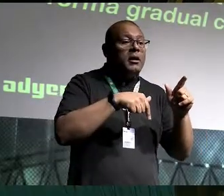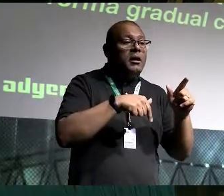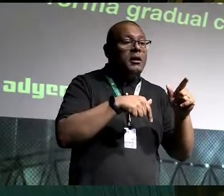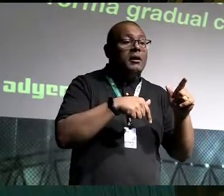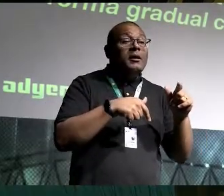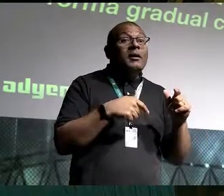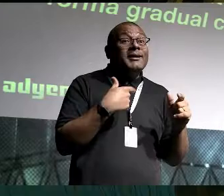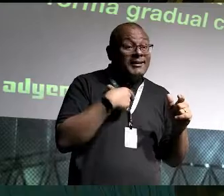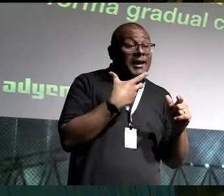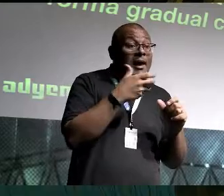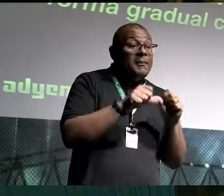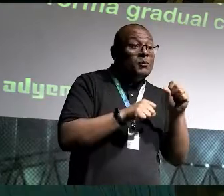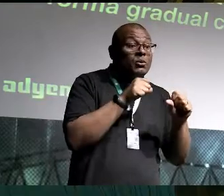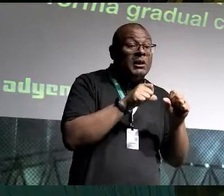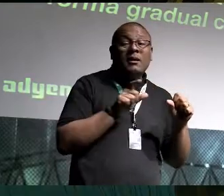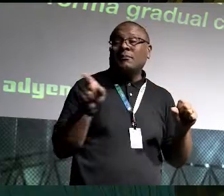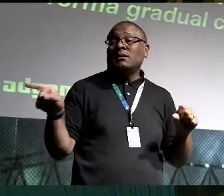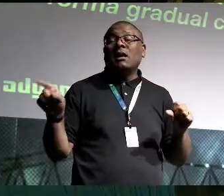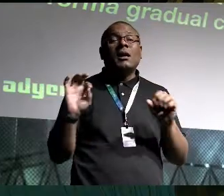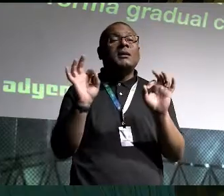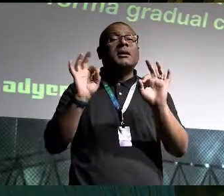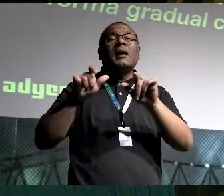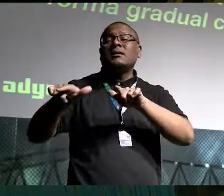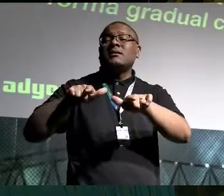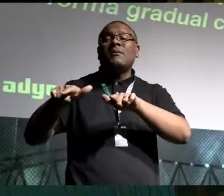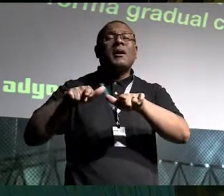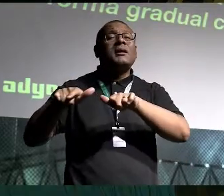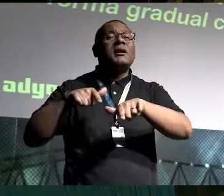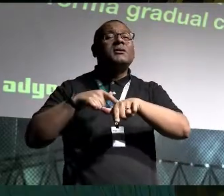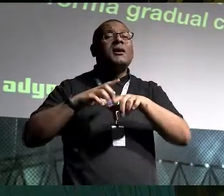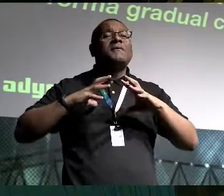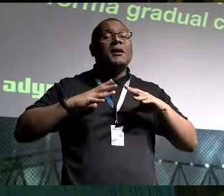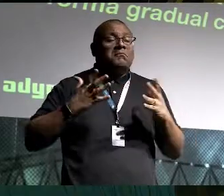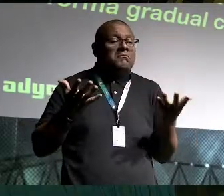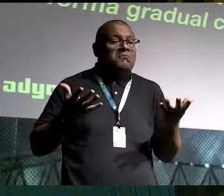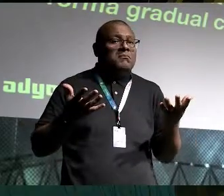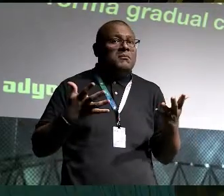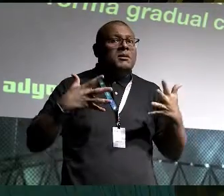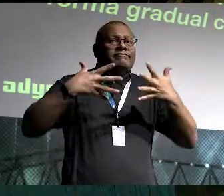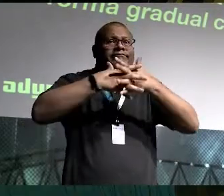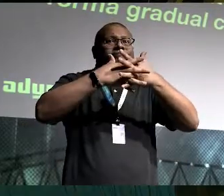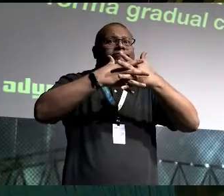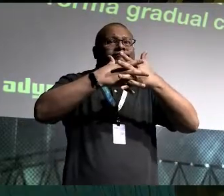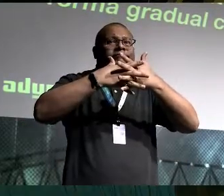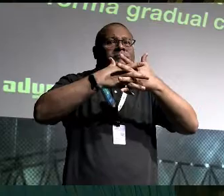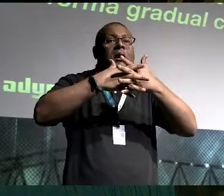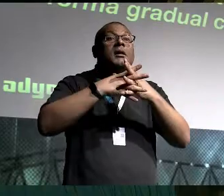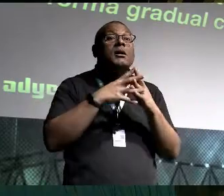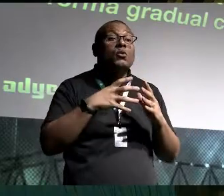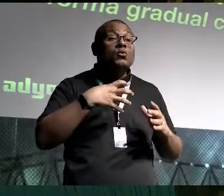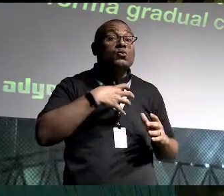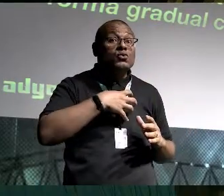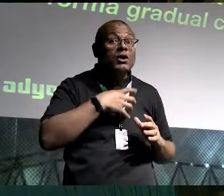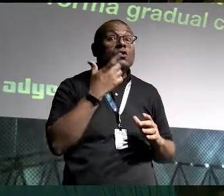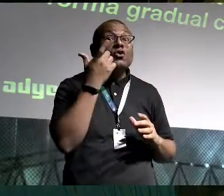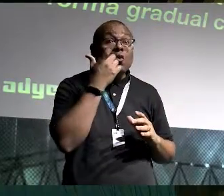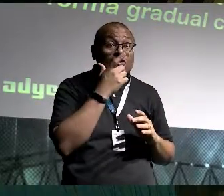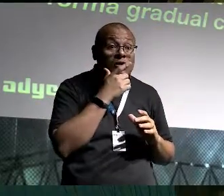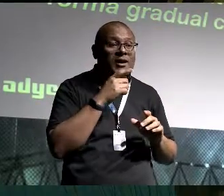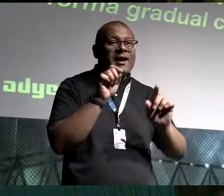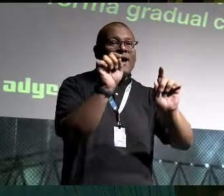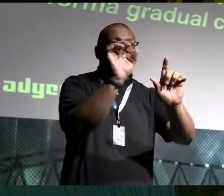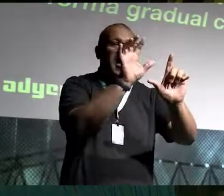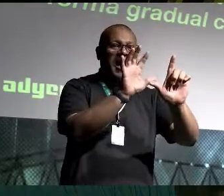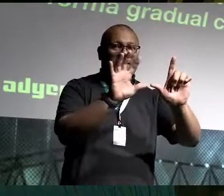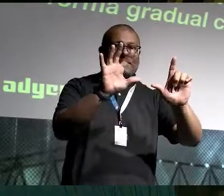ter sempre esse conflito de horários. Então, a ideia nossa é sempre ter uma maneira de você conseguir